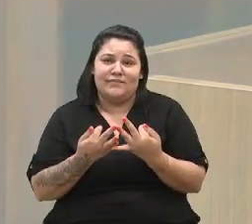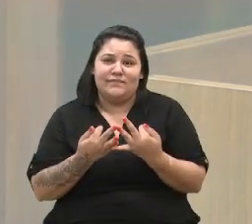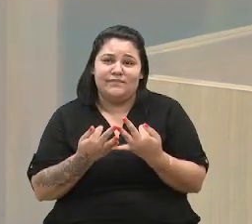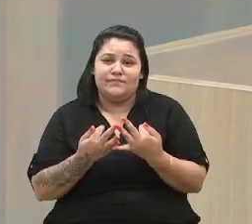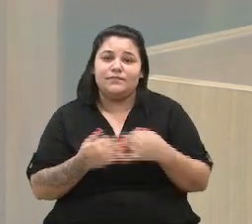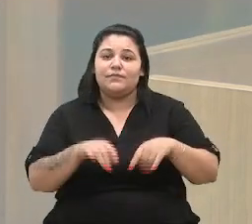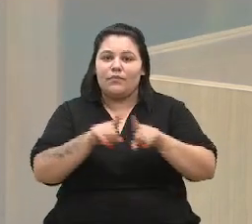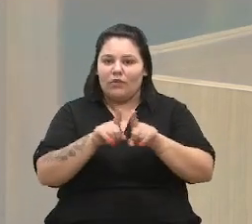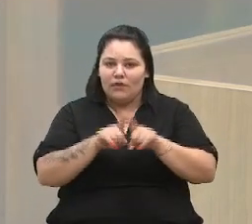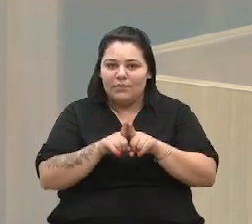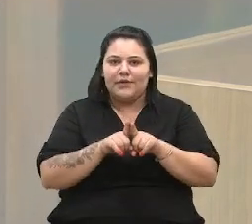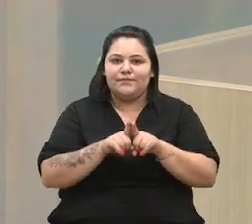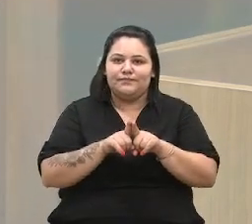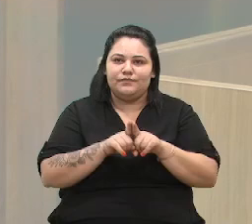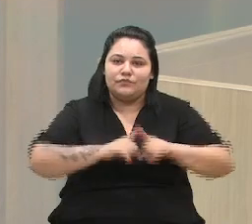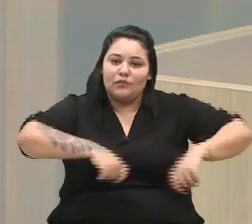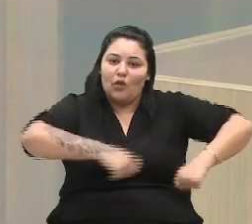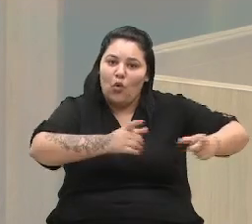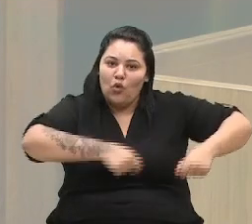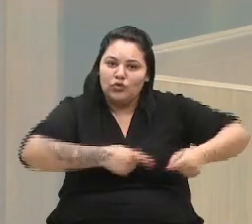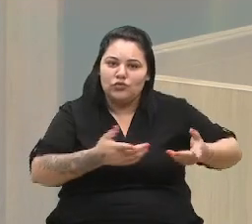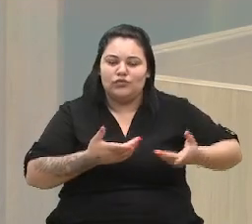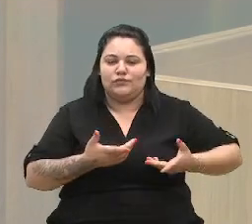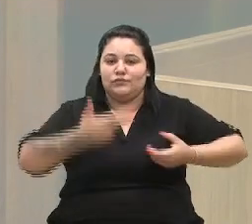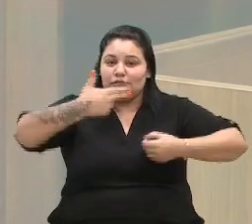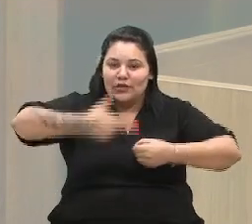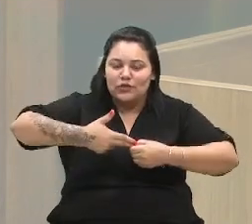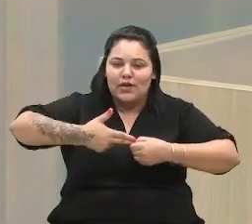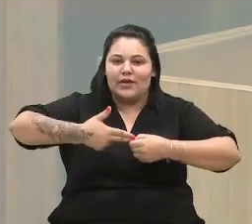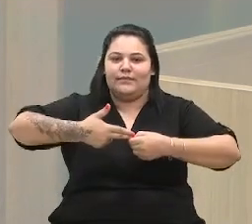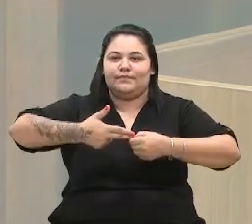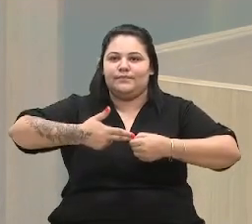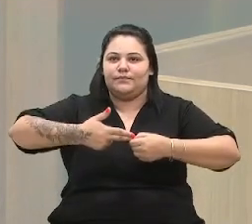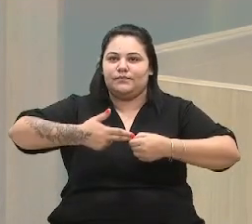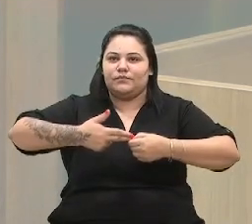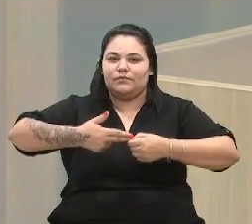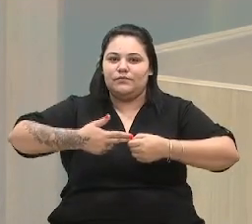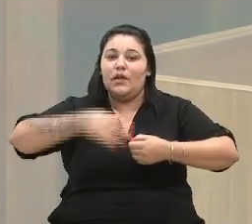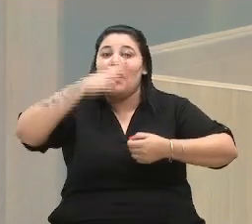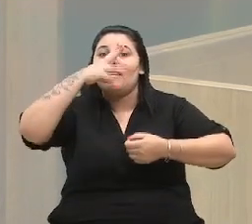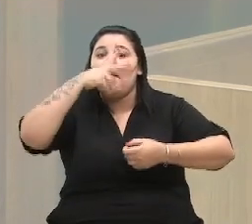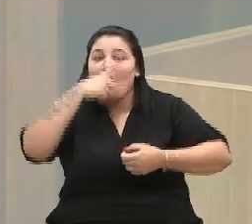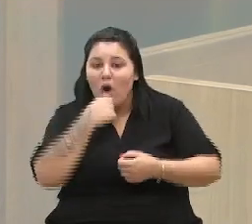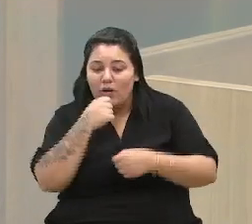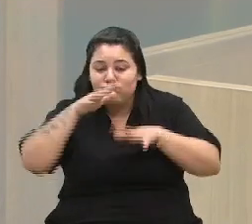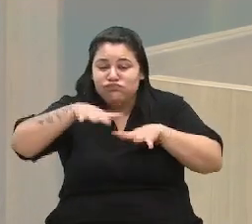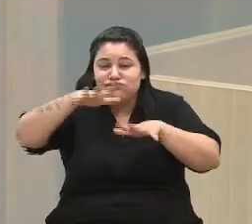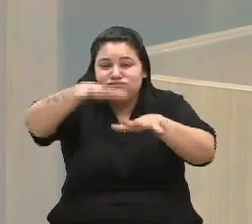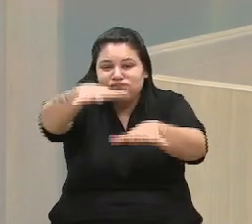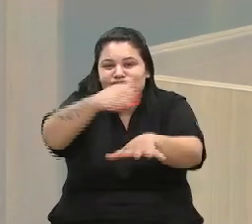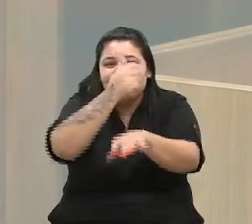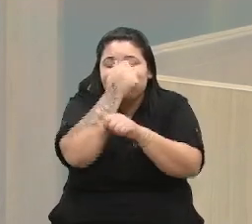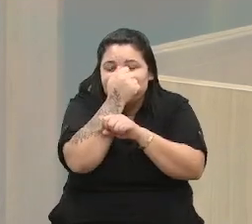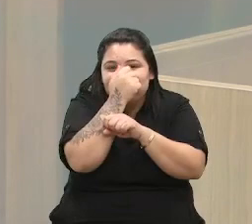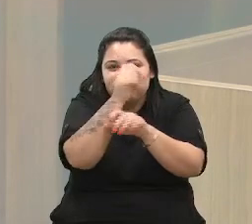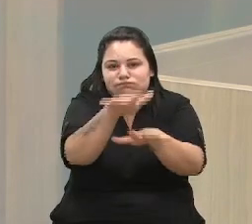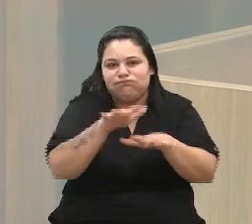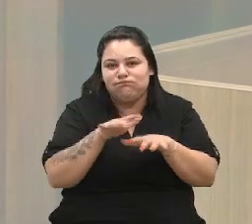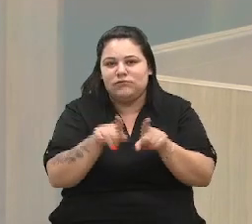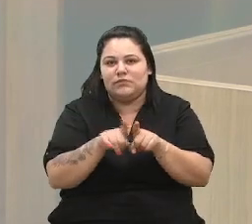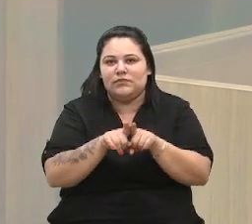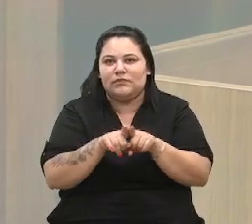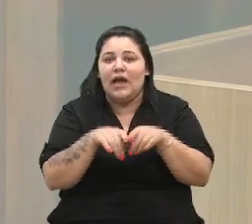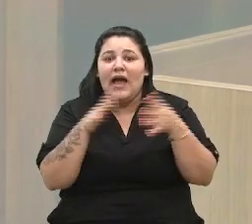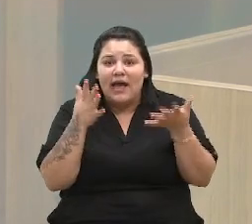falar no custo de combustível, da demora no trânsito, até a questão mental